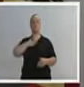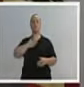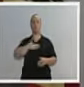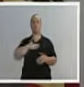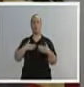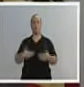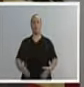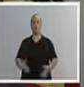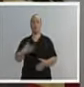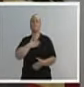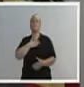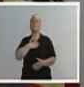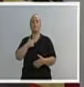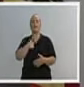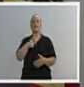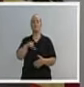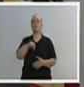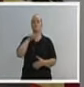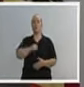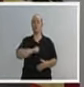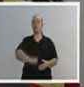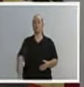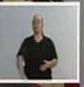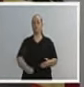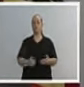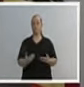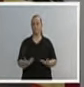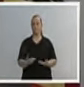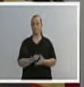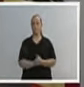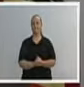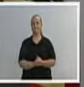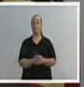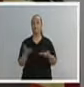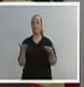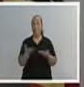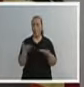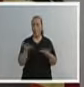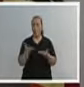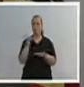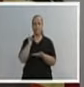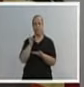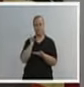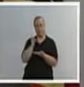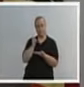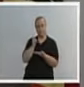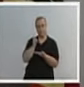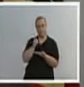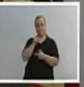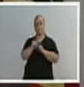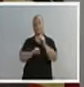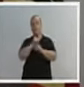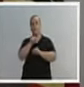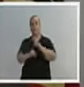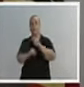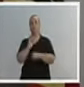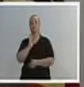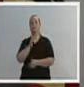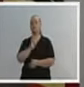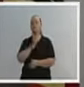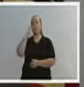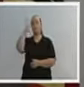abortar sim se ela decidir. Hoje, já há, portanto, jurisprudência, por quê? Porque já houve esse entendimento, pode